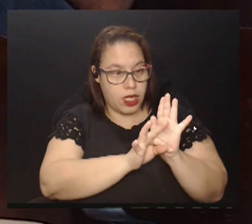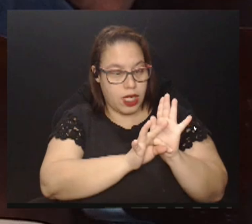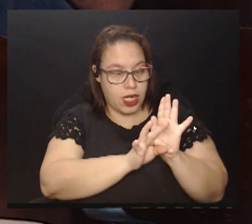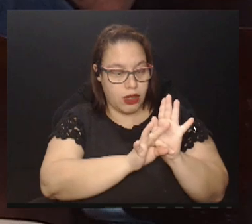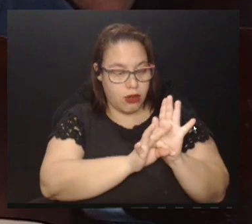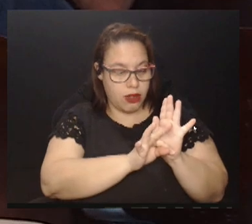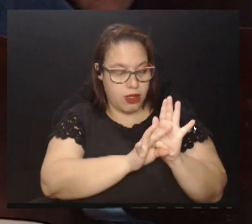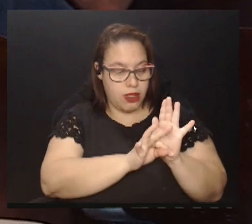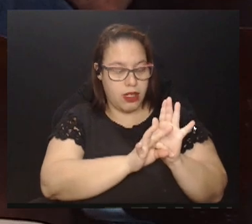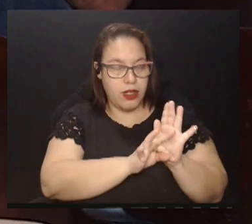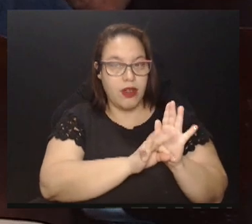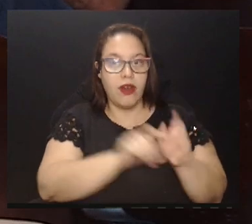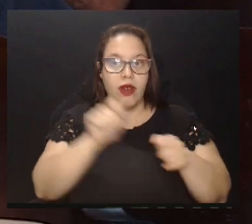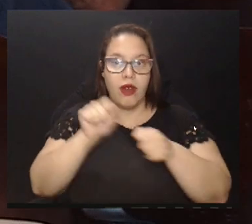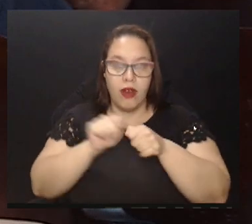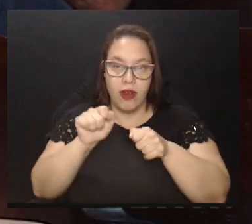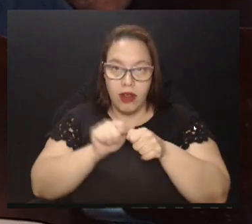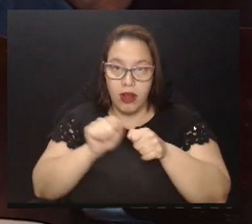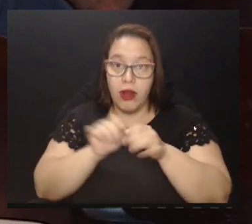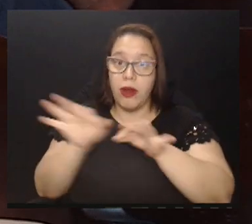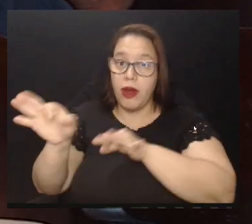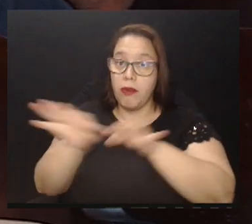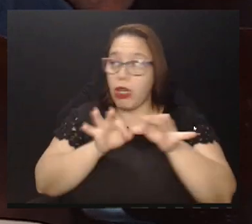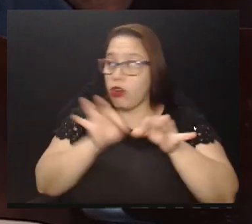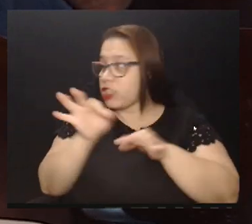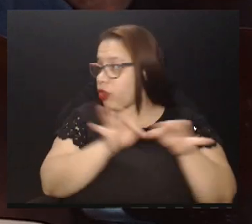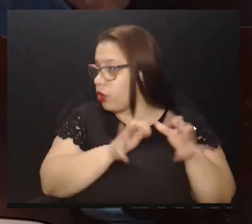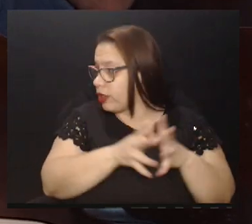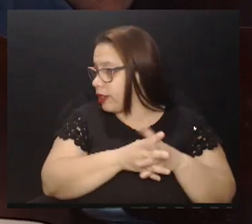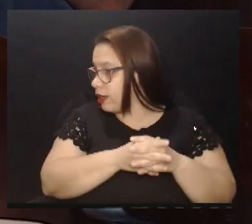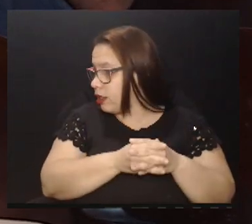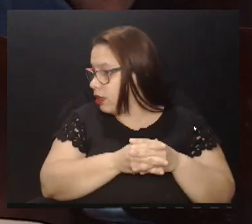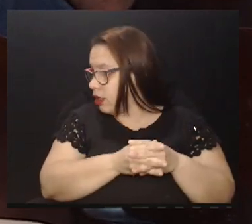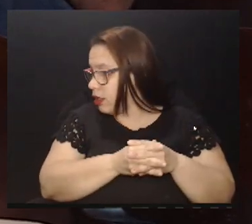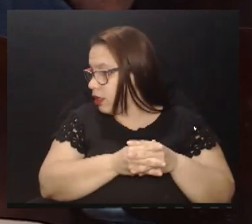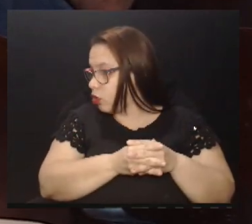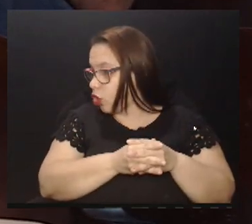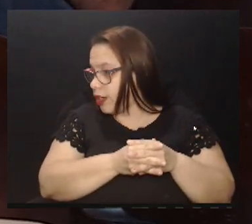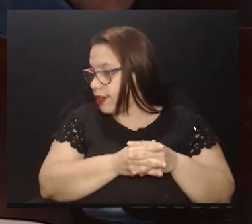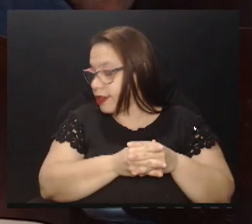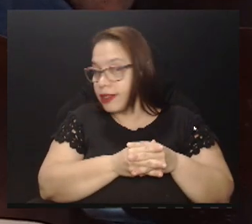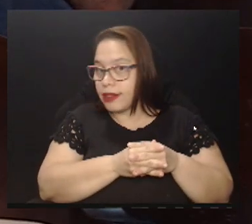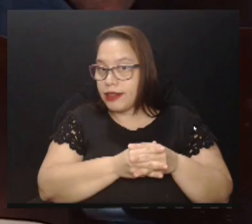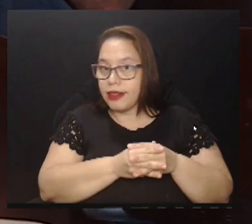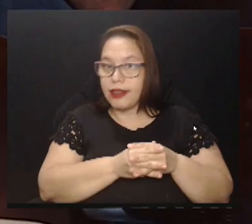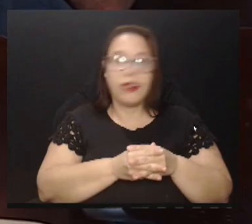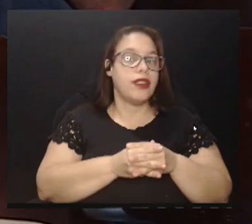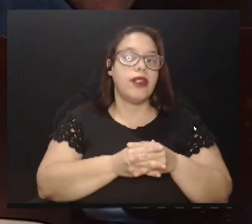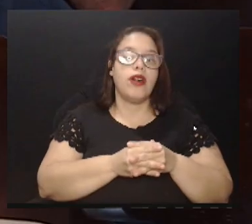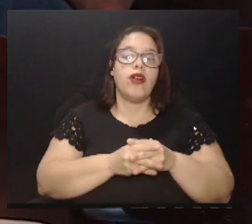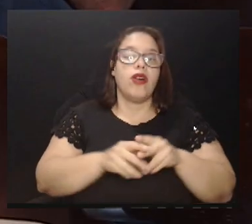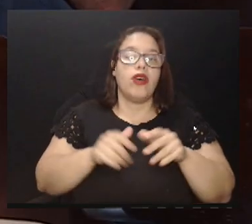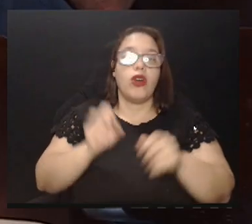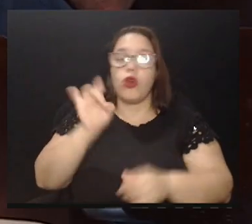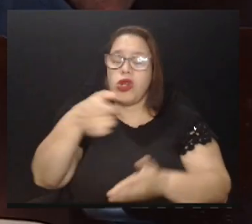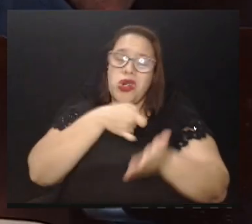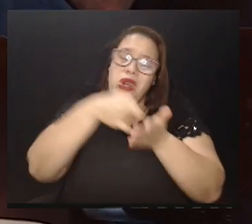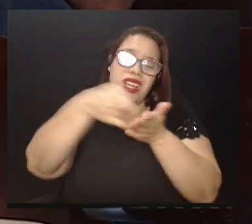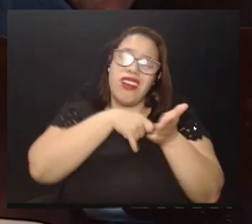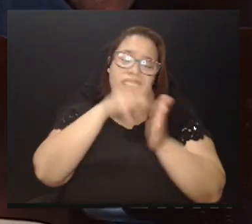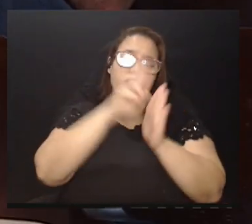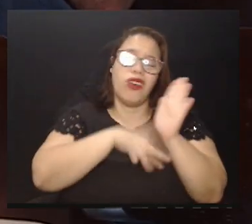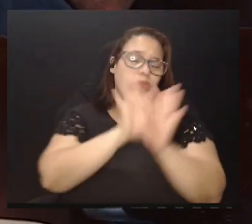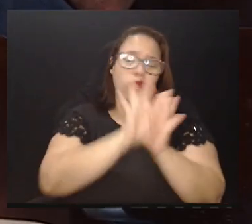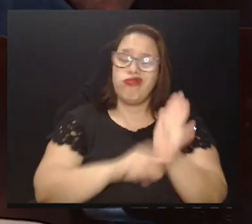tem que preparar a produção disso, ou seja, a pré-produção. A pré-produção não envolve só escrever o roteiro. A pré-produção